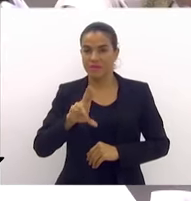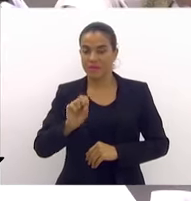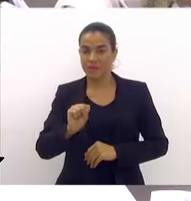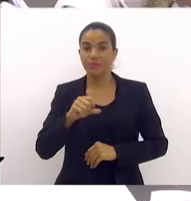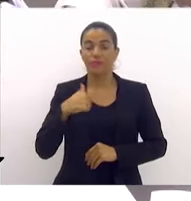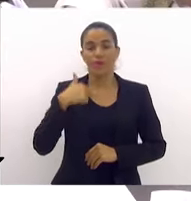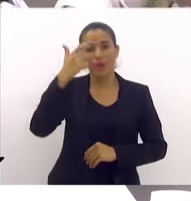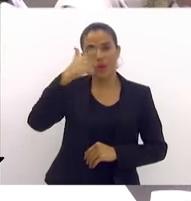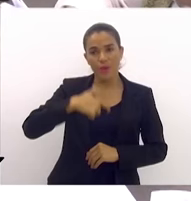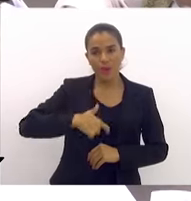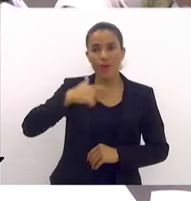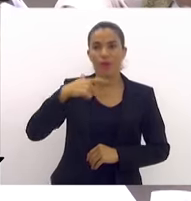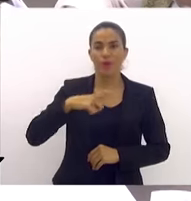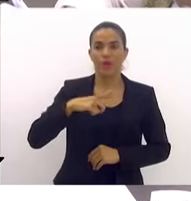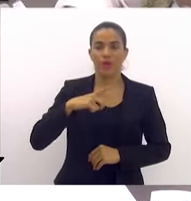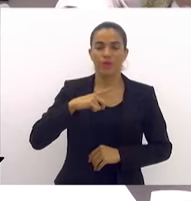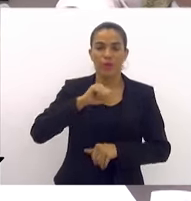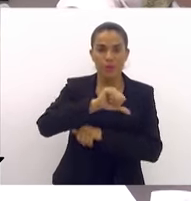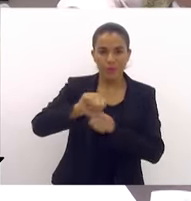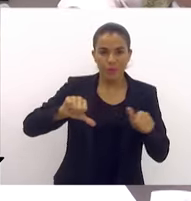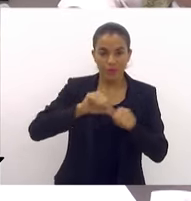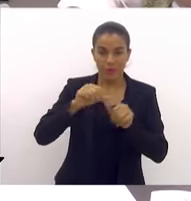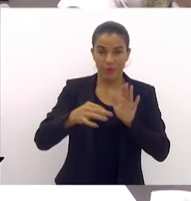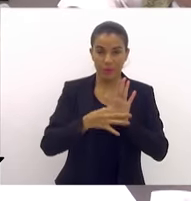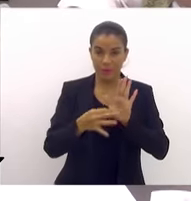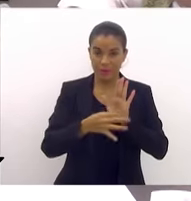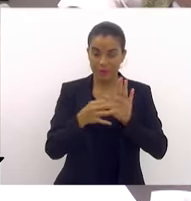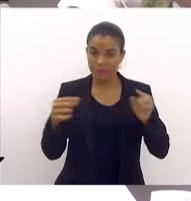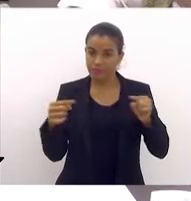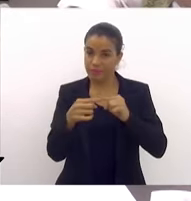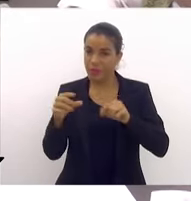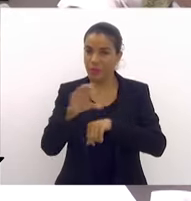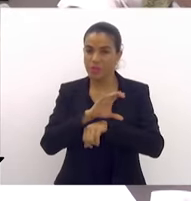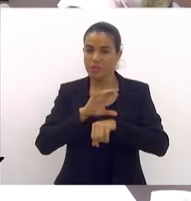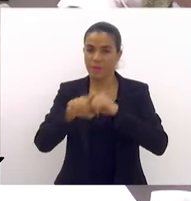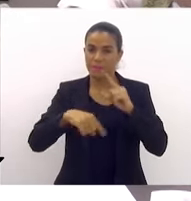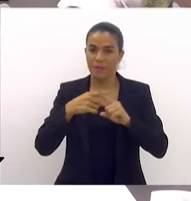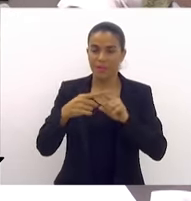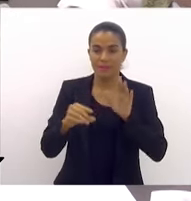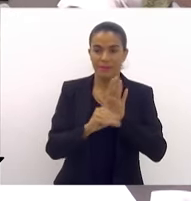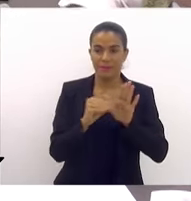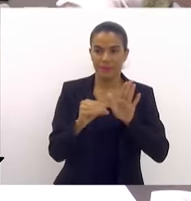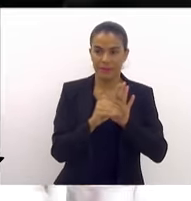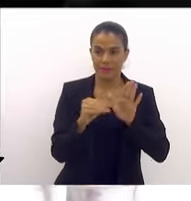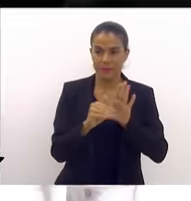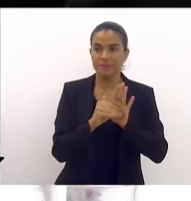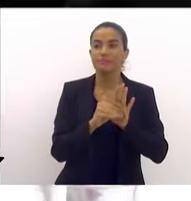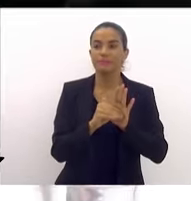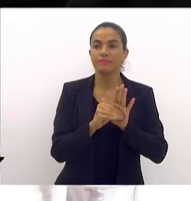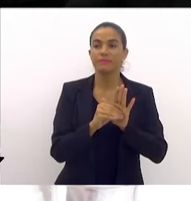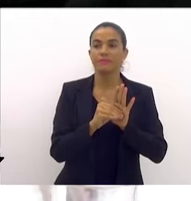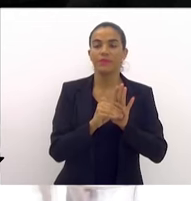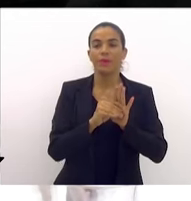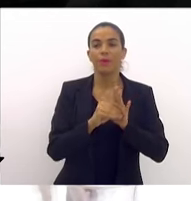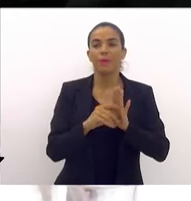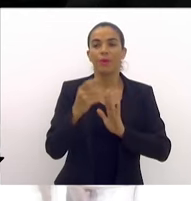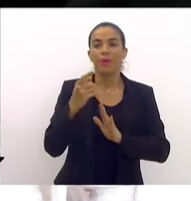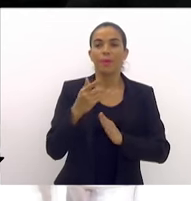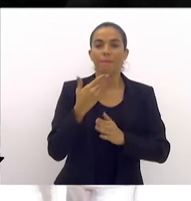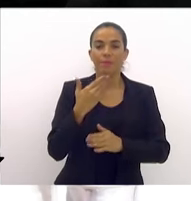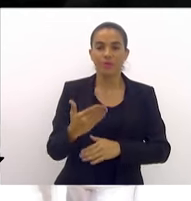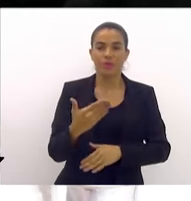eu estou retificando o parecer para constitucionalidade com emendas, concluindo por